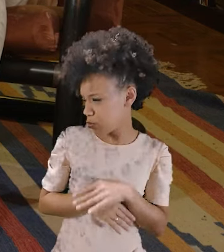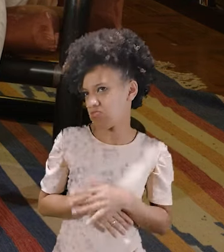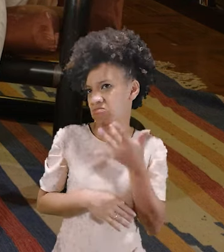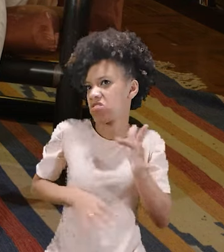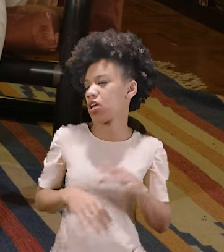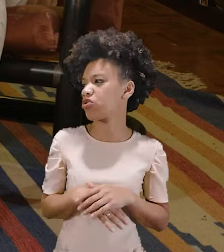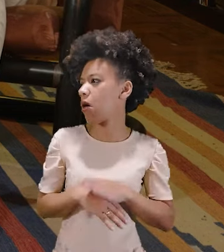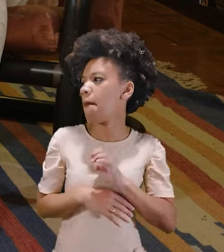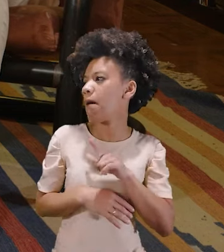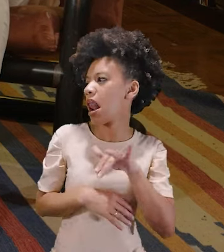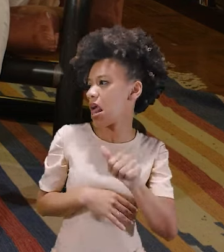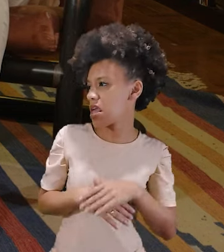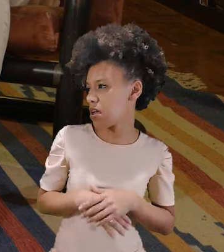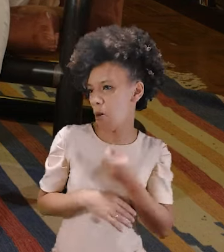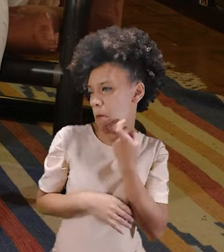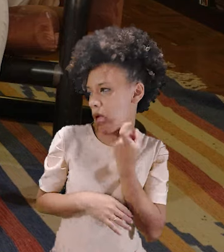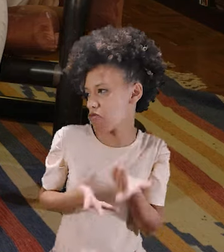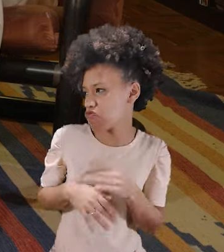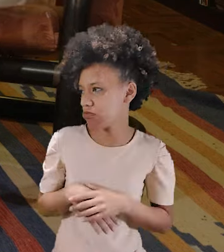tá tudo que é um pouco